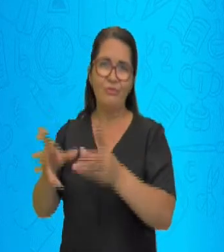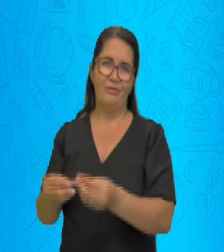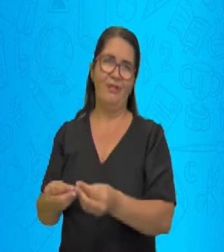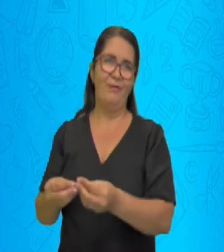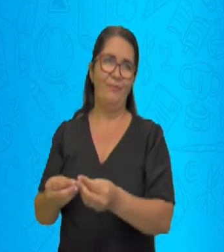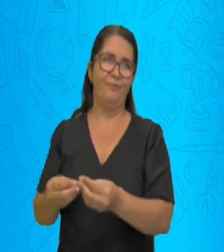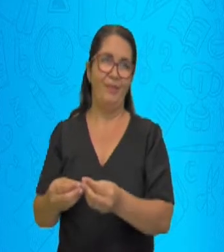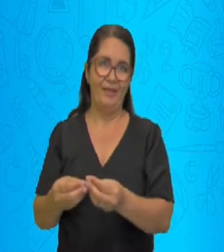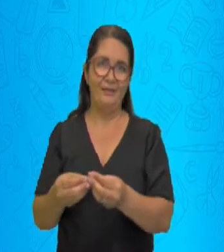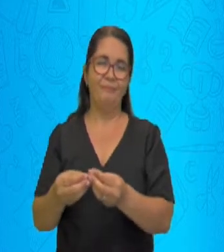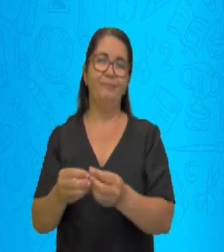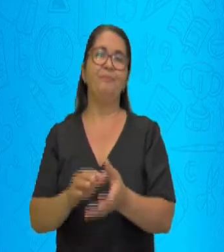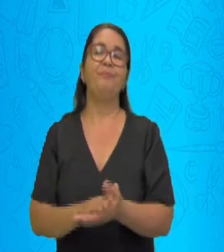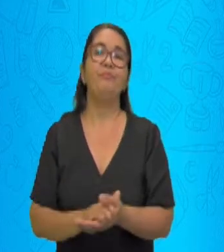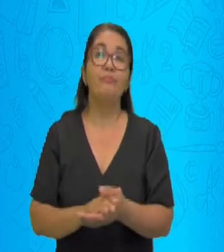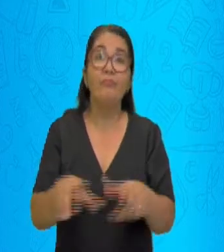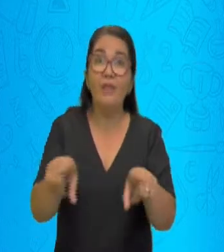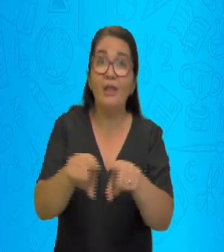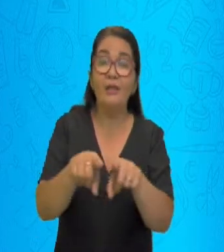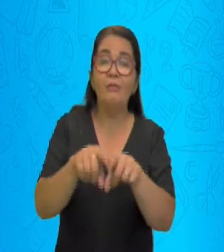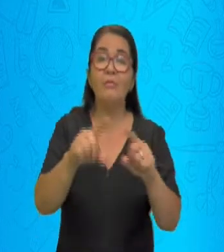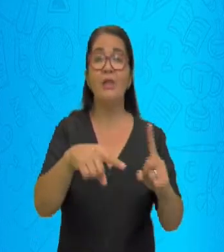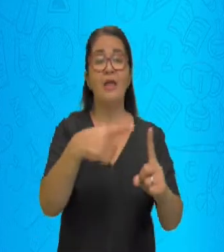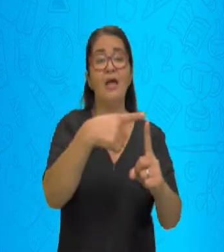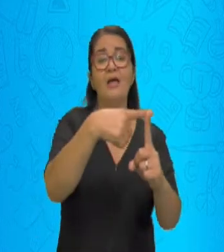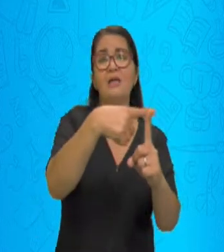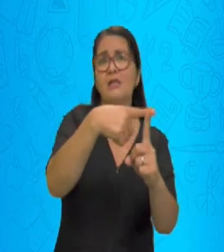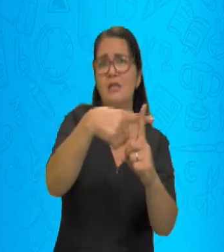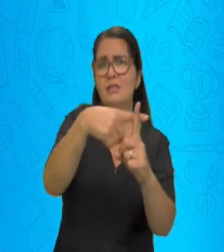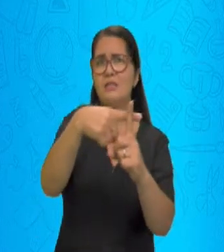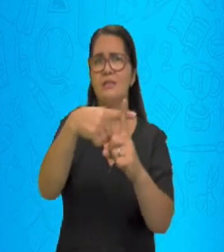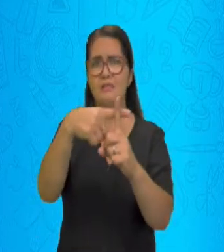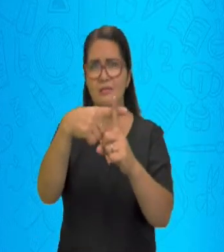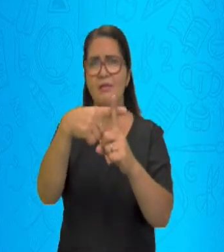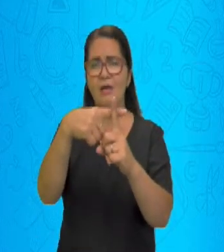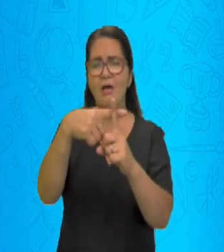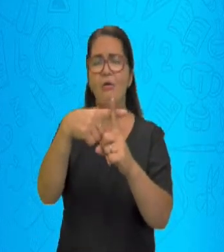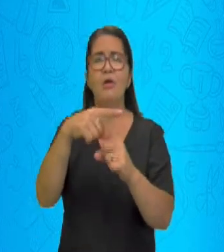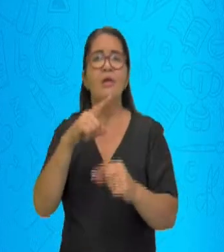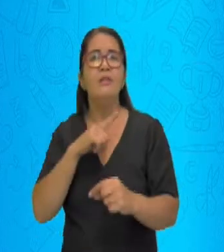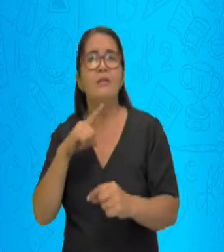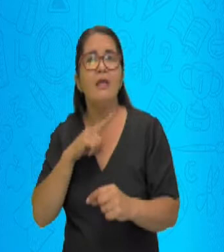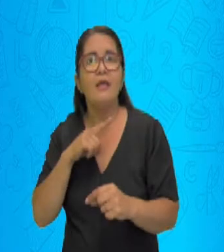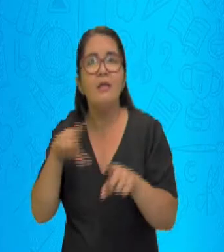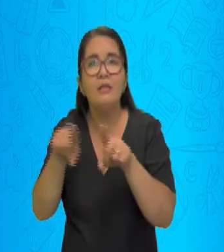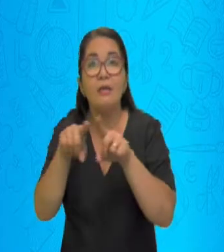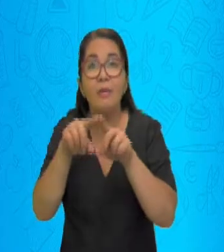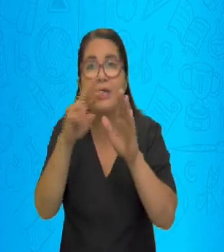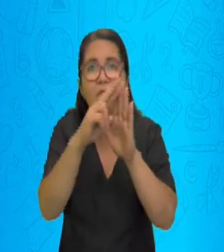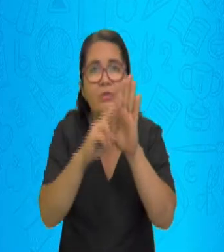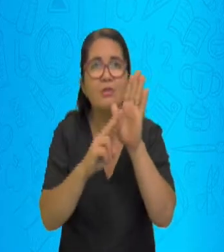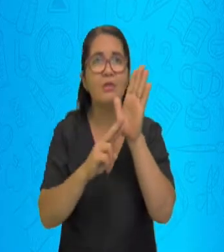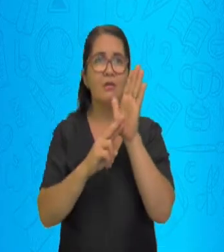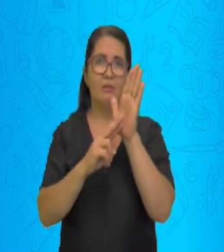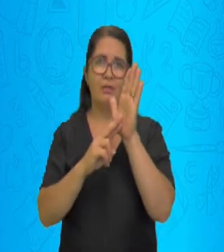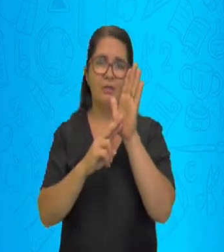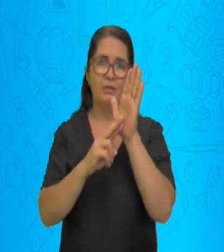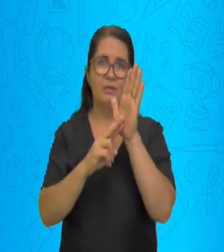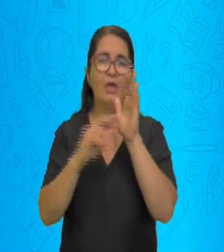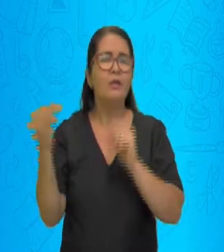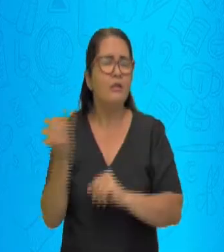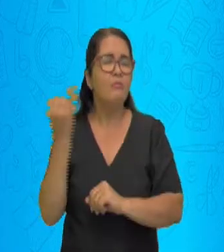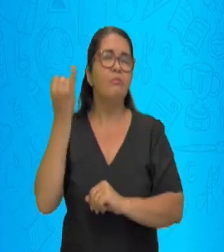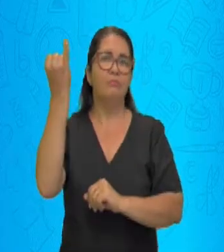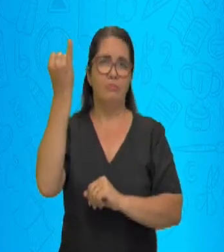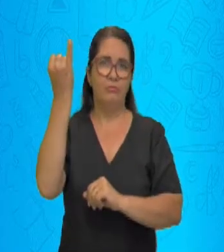da adição. A adição também, ela traz as suas propriedades, que é um ponto que eu quero trazer com vocês